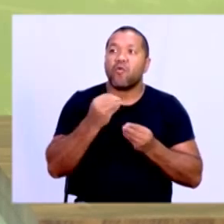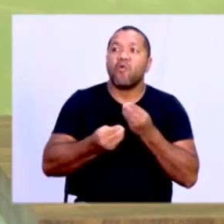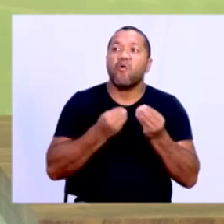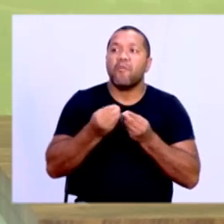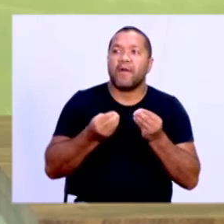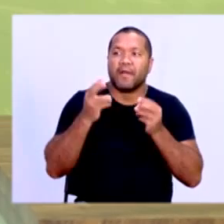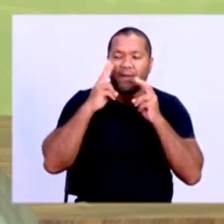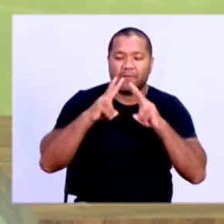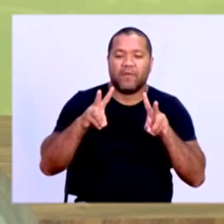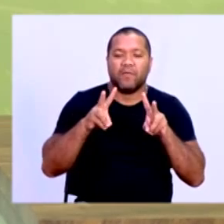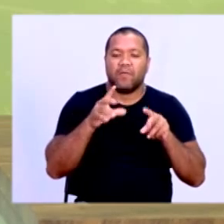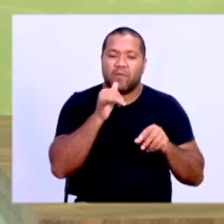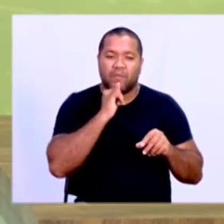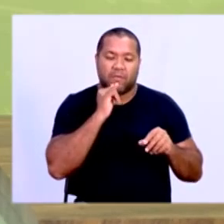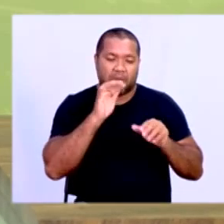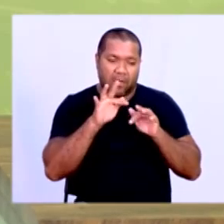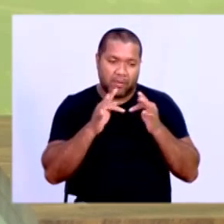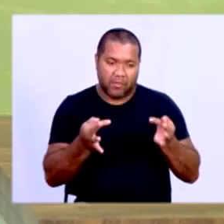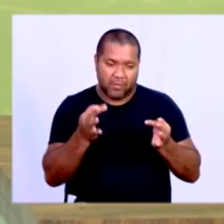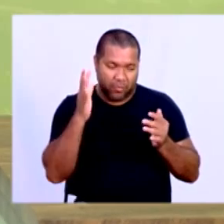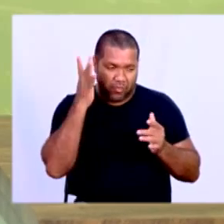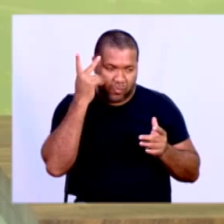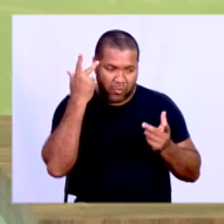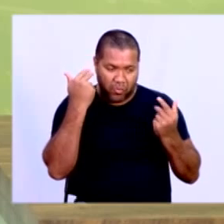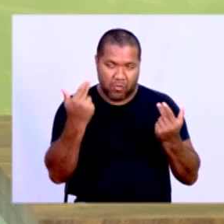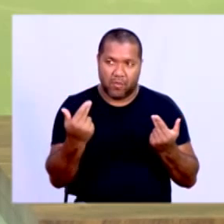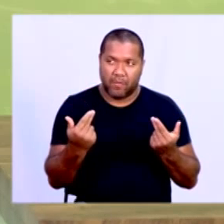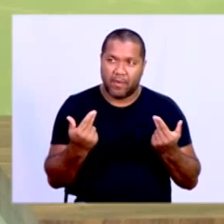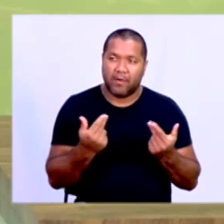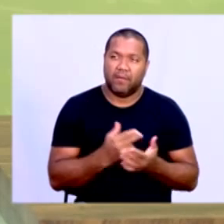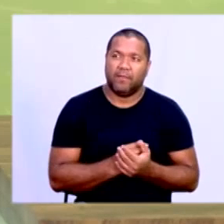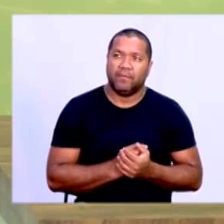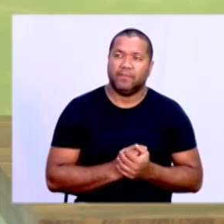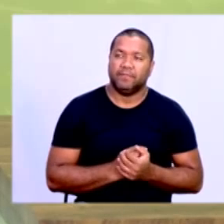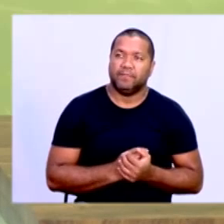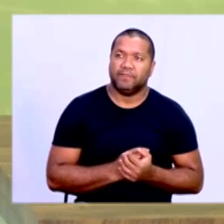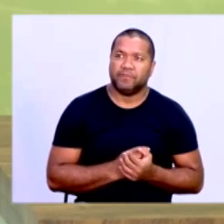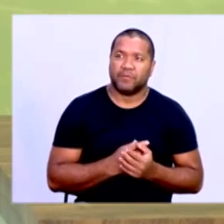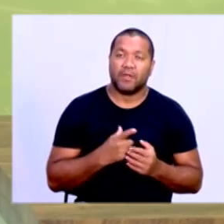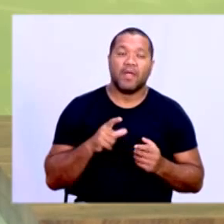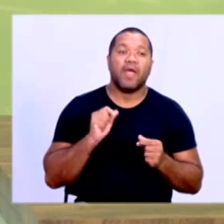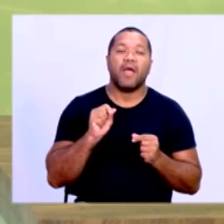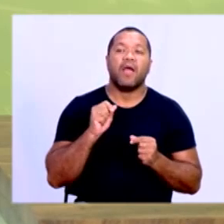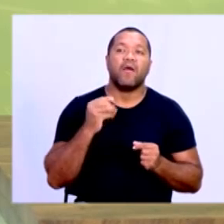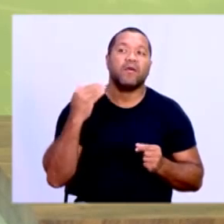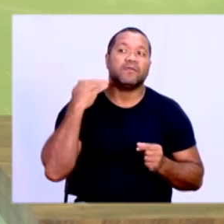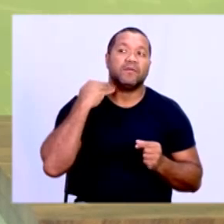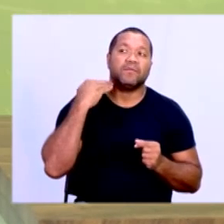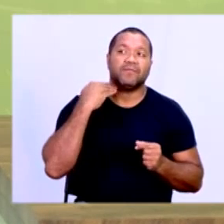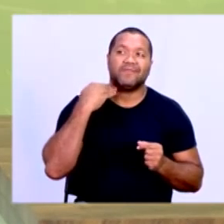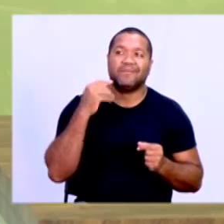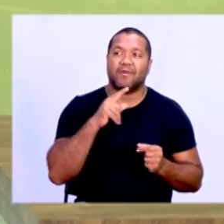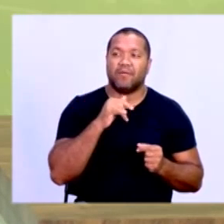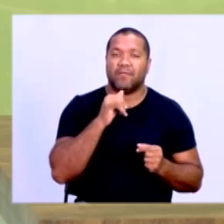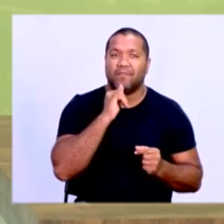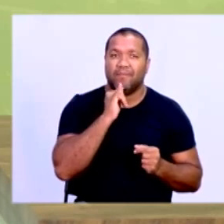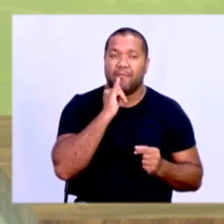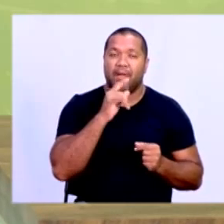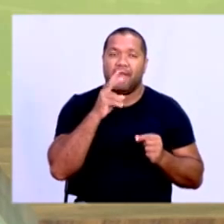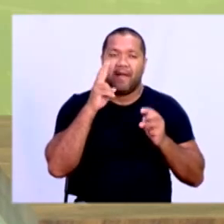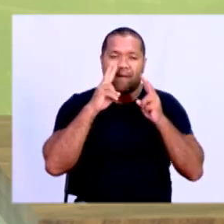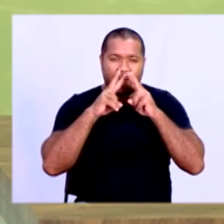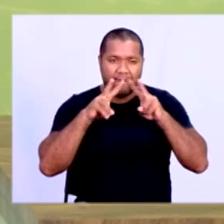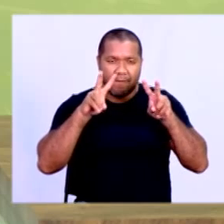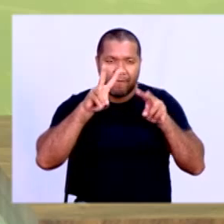professor acabou de citar um exemplo muito comum no nosso cotidiano, que é a utilização do banco. Mas a visão, ela pode